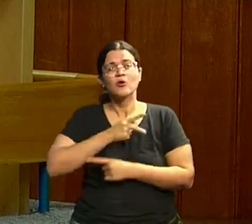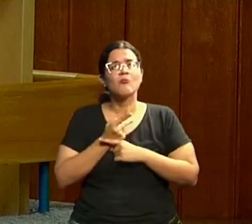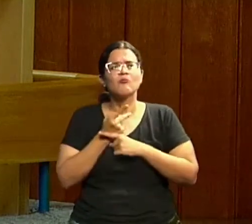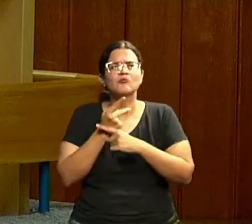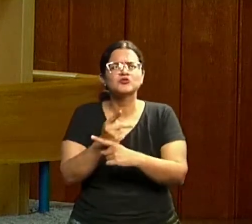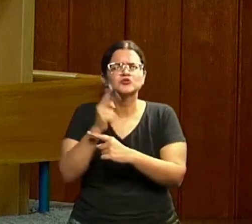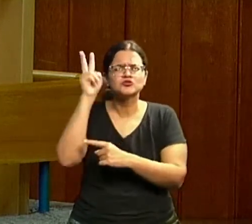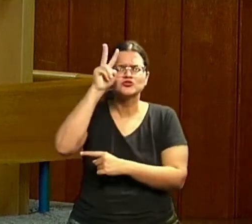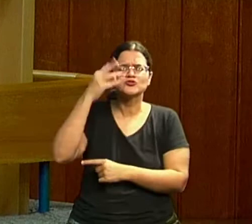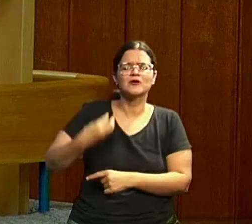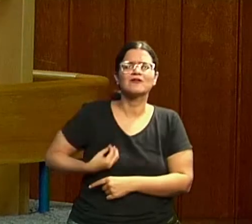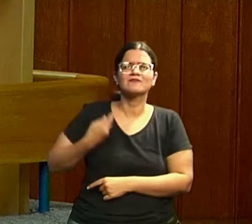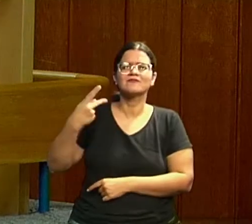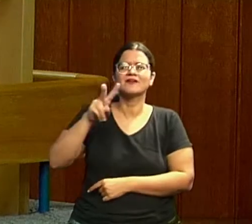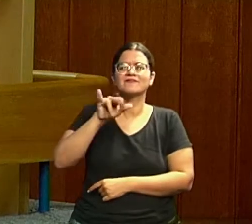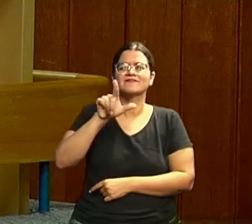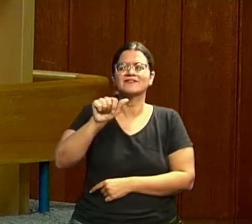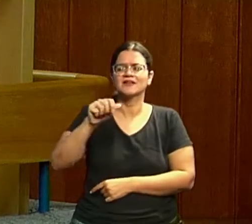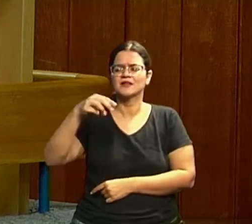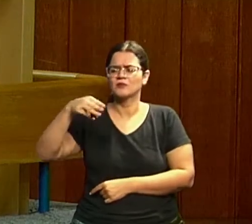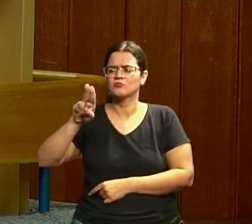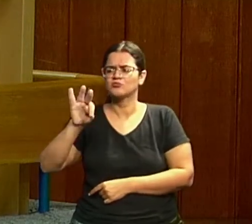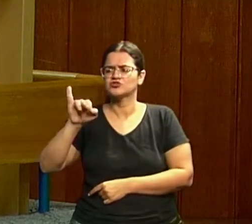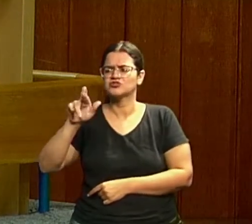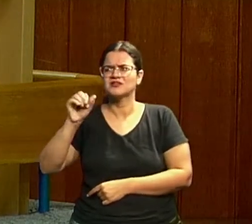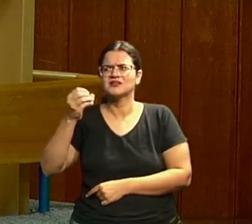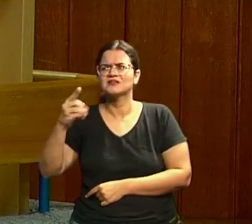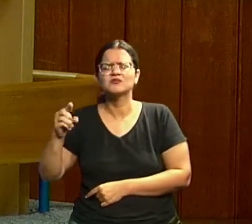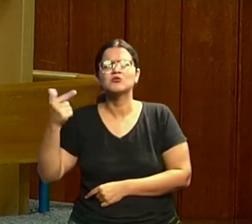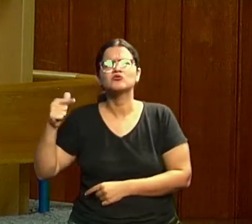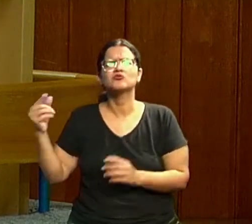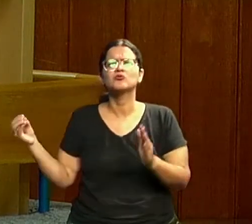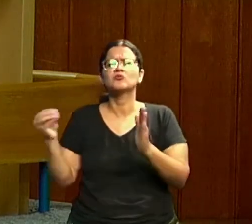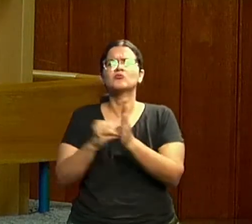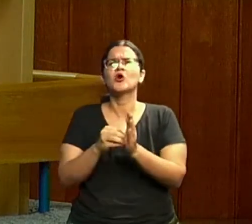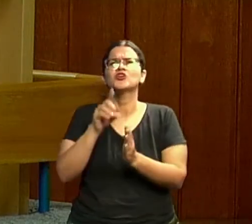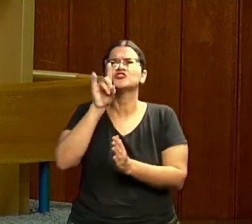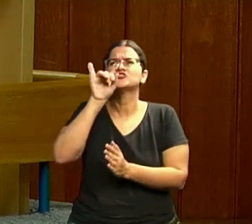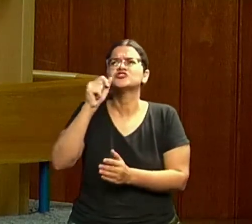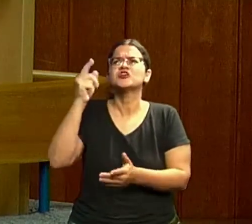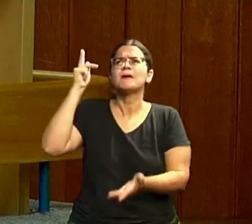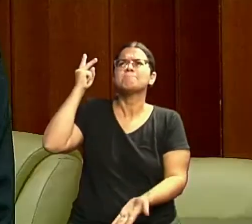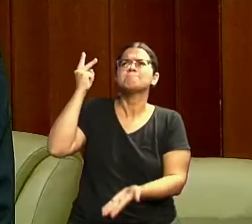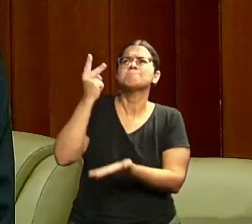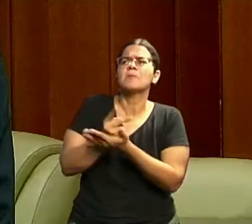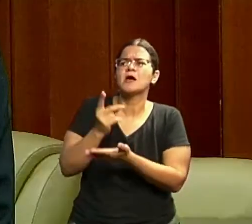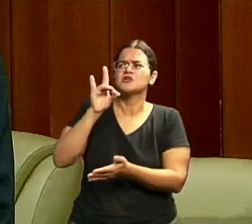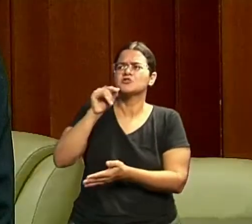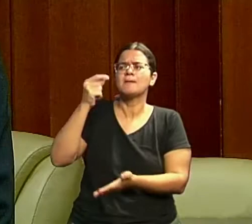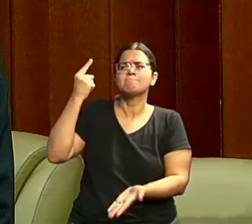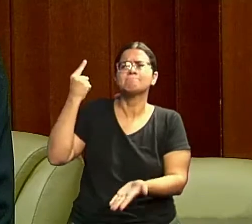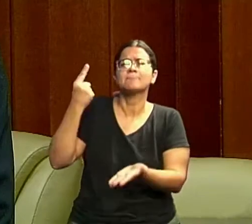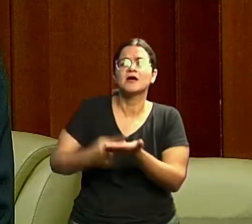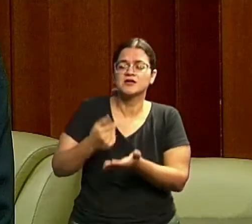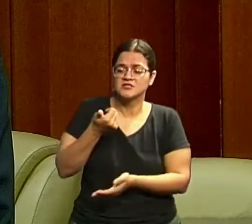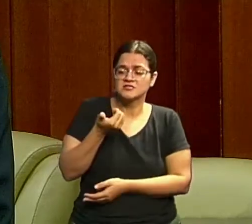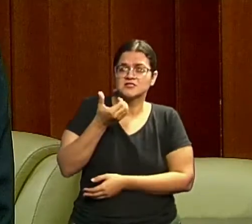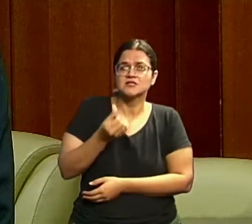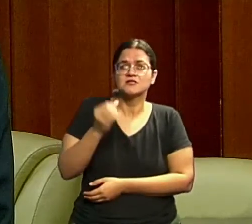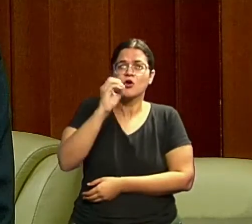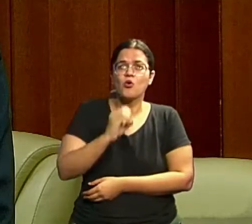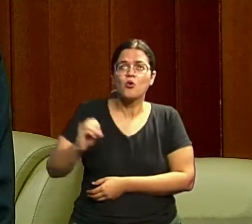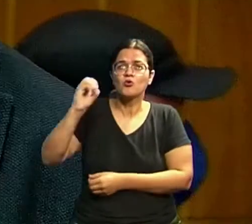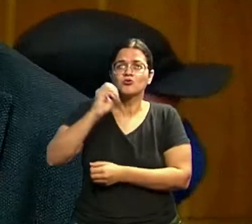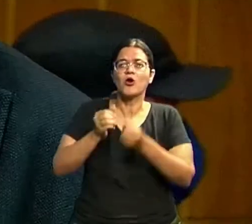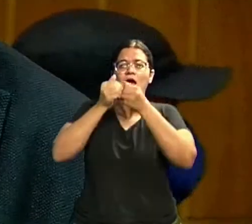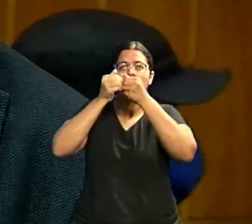a história da Vila Mutirão. Não tinha um dia específico para comemorar dia 16 de outubro, que foi a inauguração